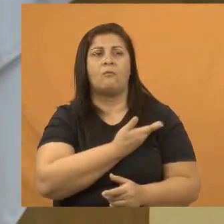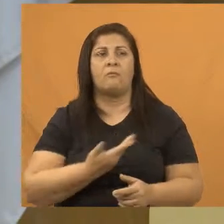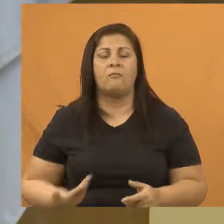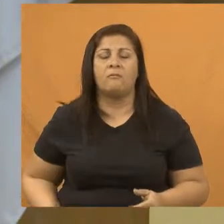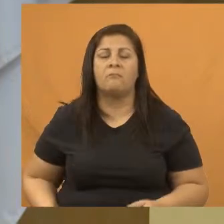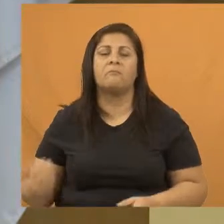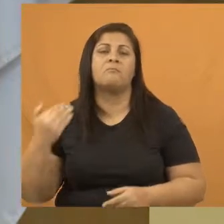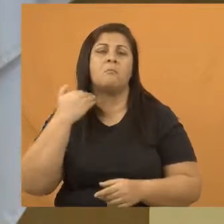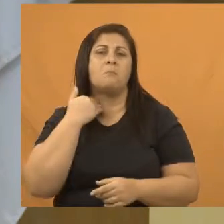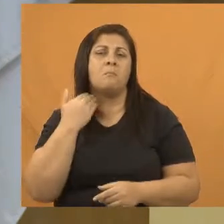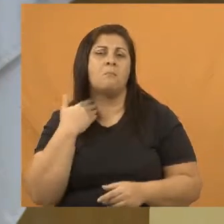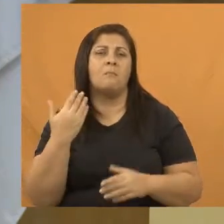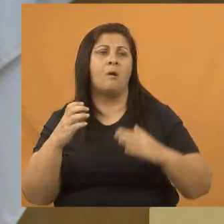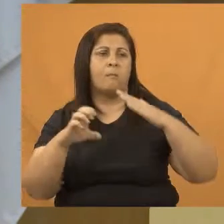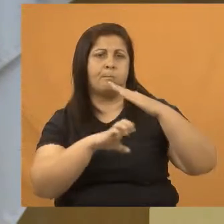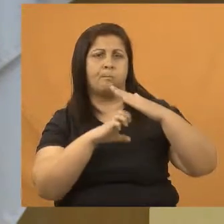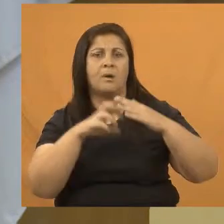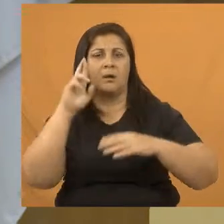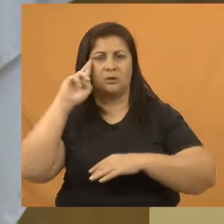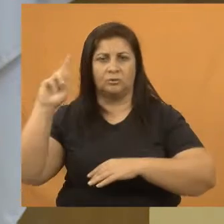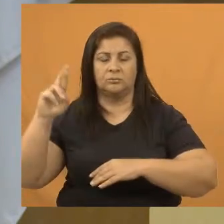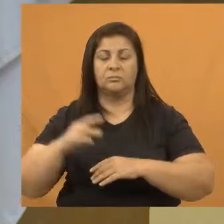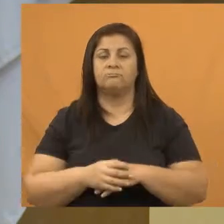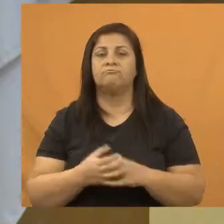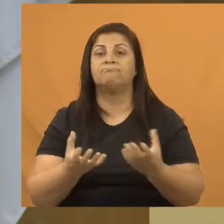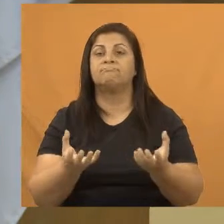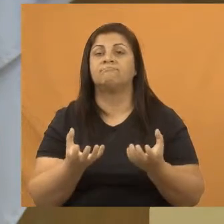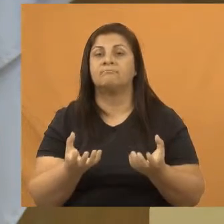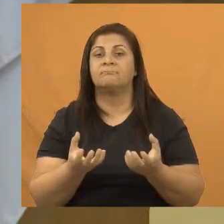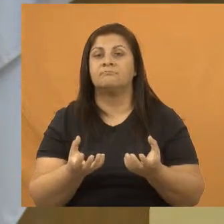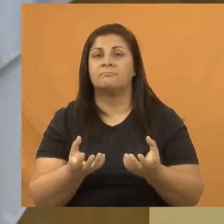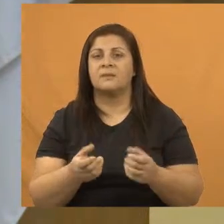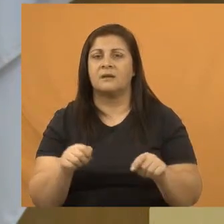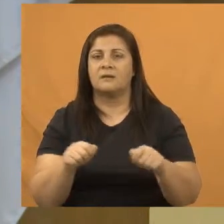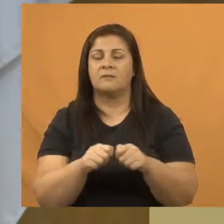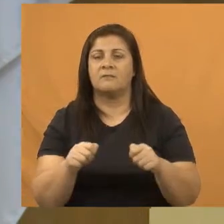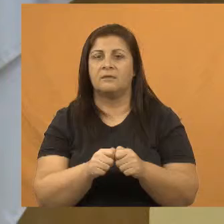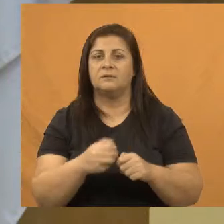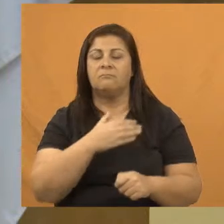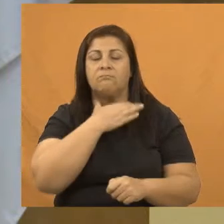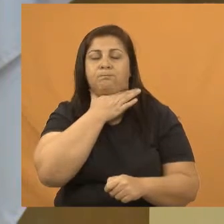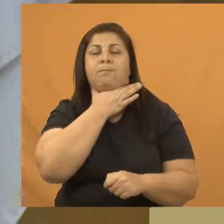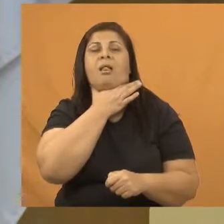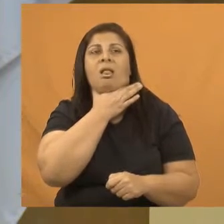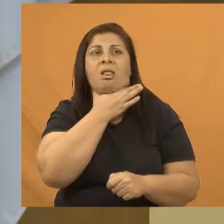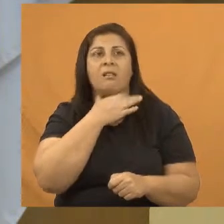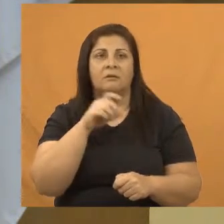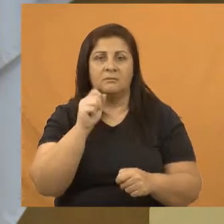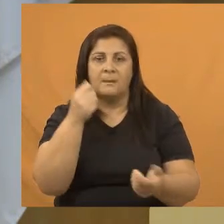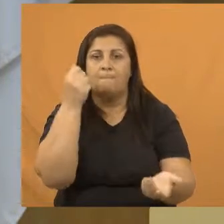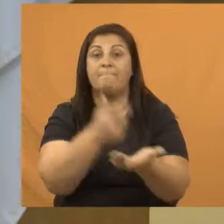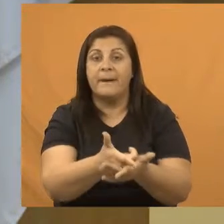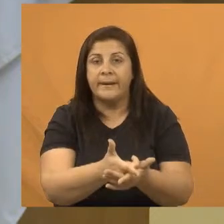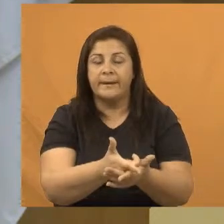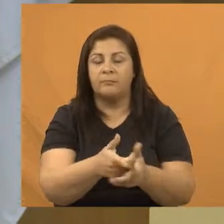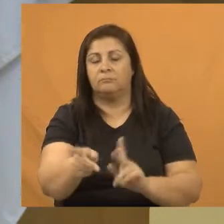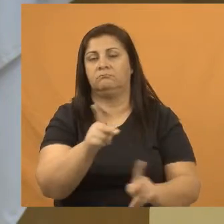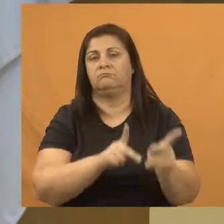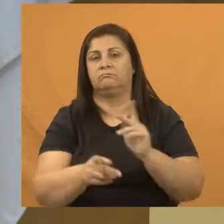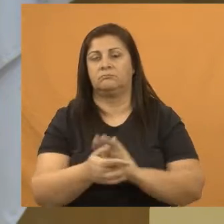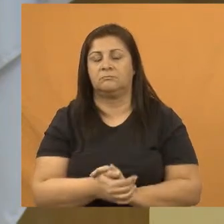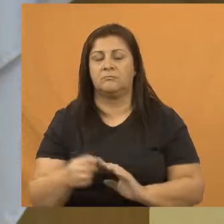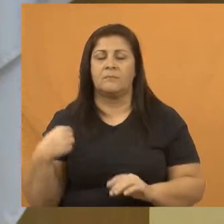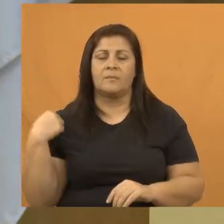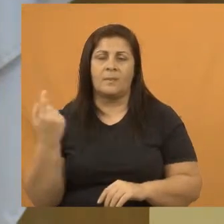empresários, os banqueiros, estão querendo mais uma vez jogar o peso da fatura da crise nas costas da classe trabalhadora brasileira. E nós não